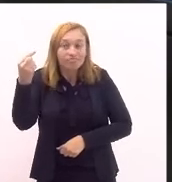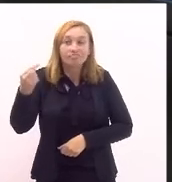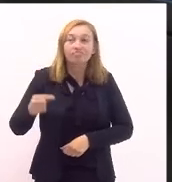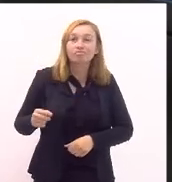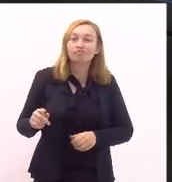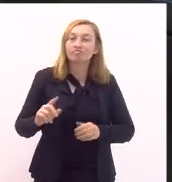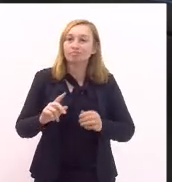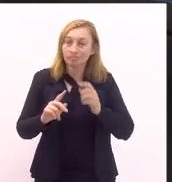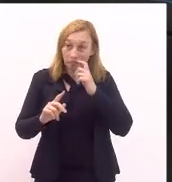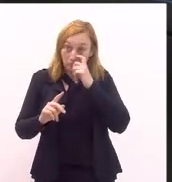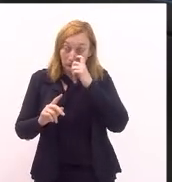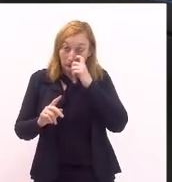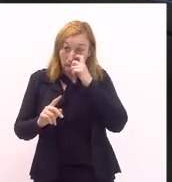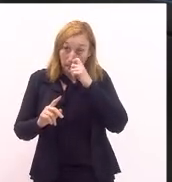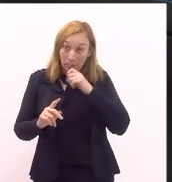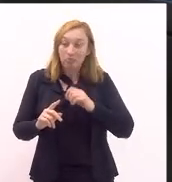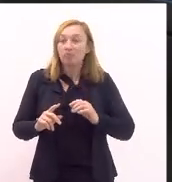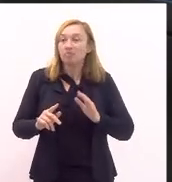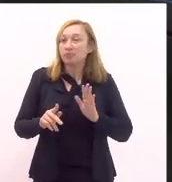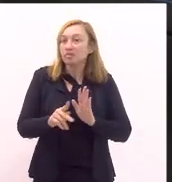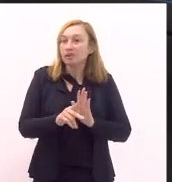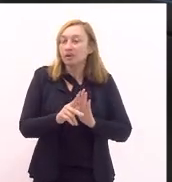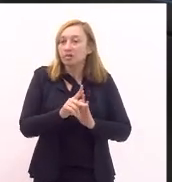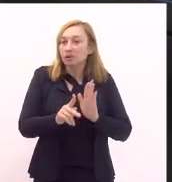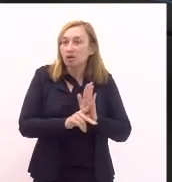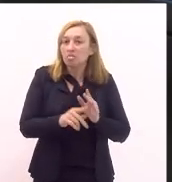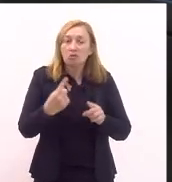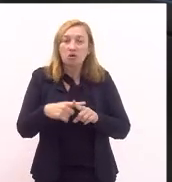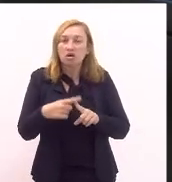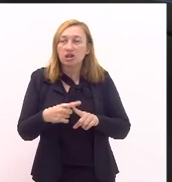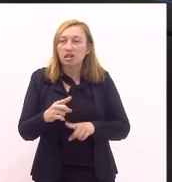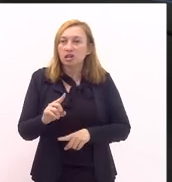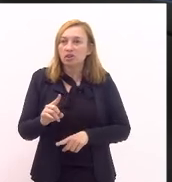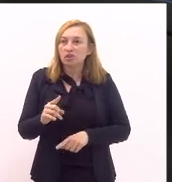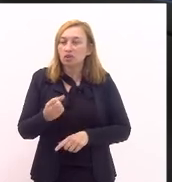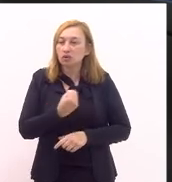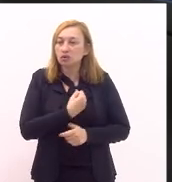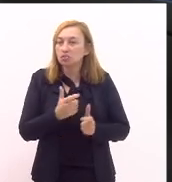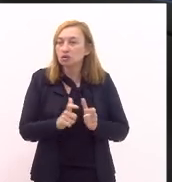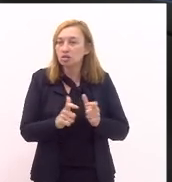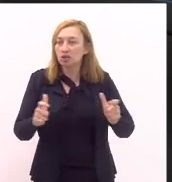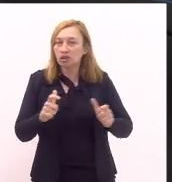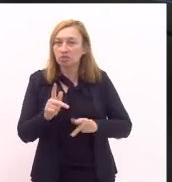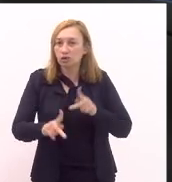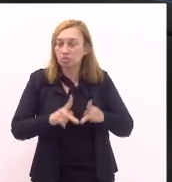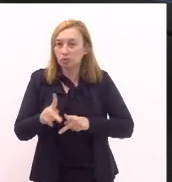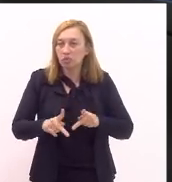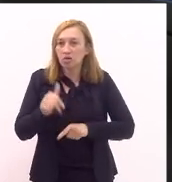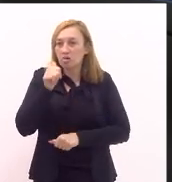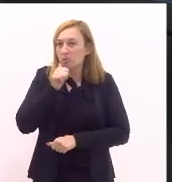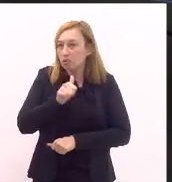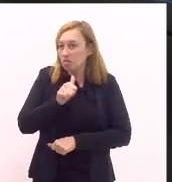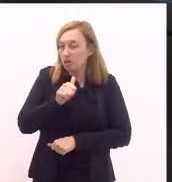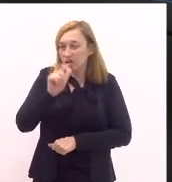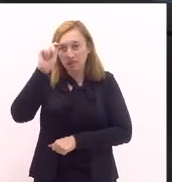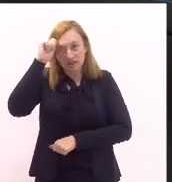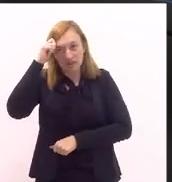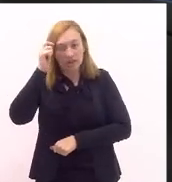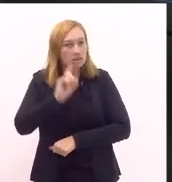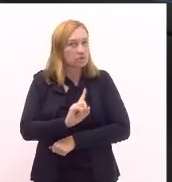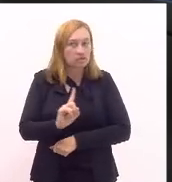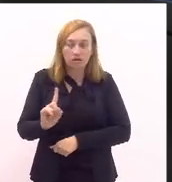projetos é porque não basta que nós sejamos a maioria da população mulheres e negros